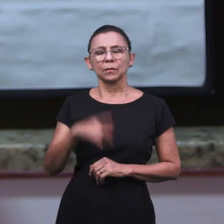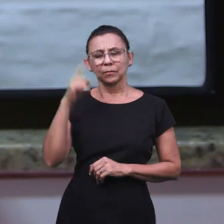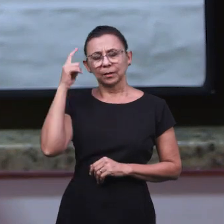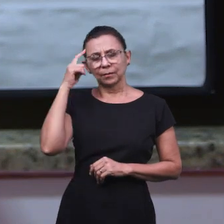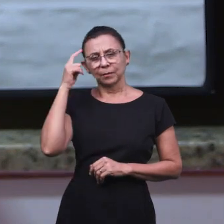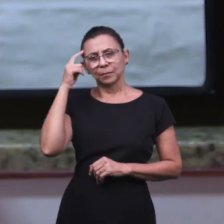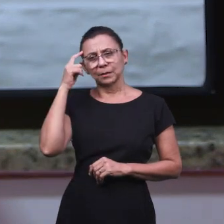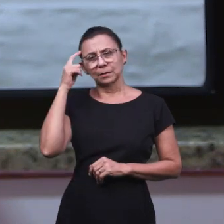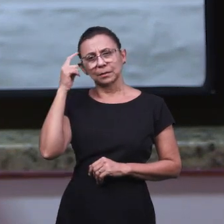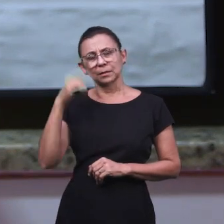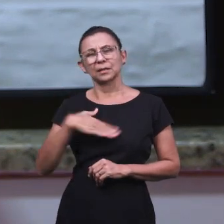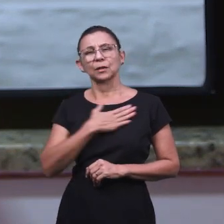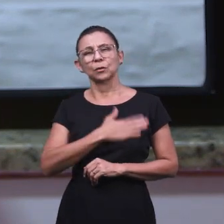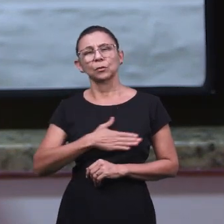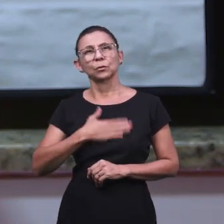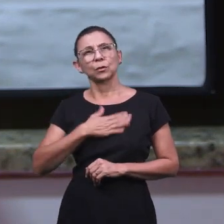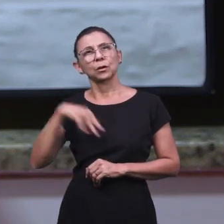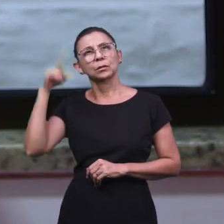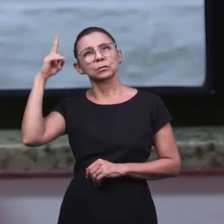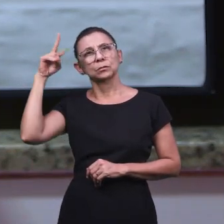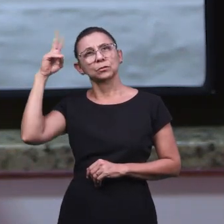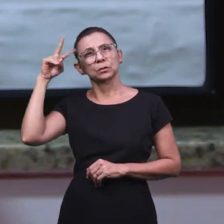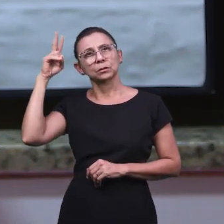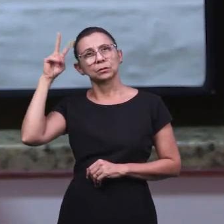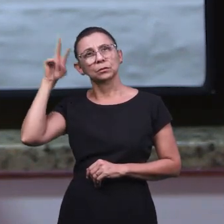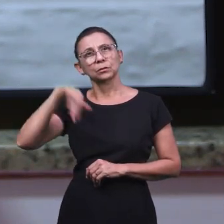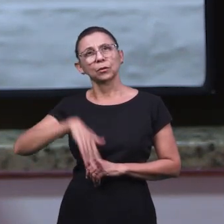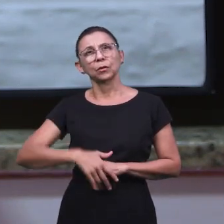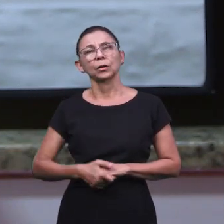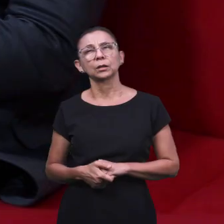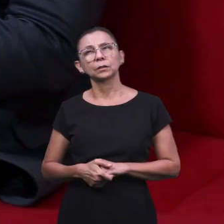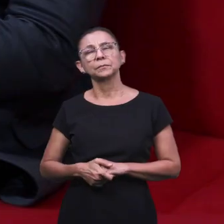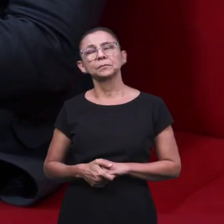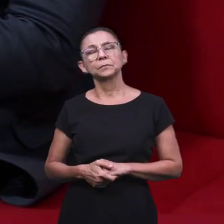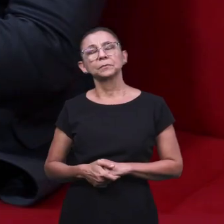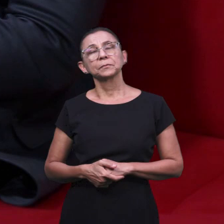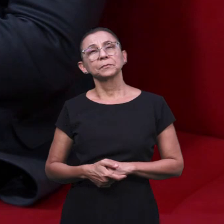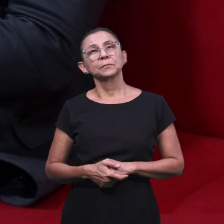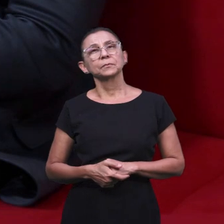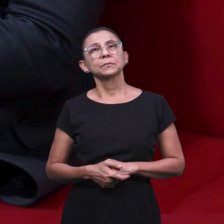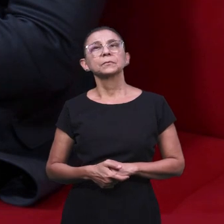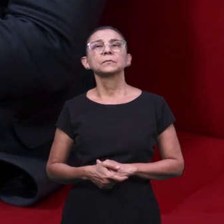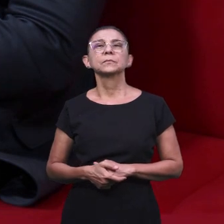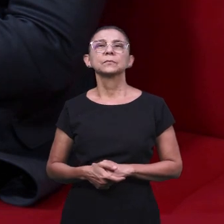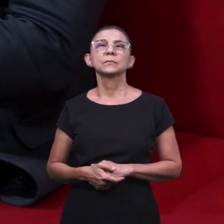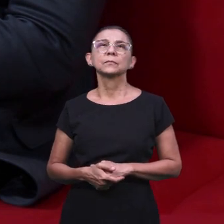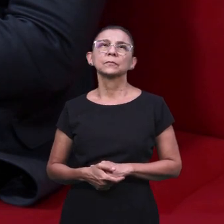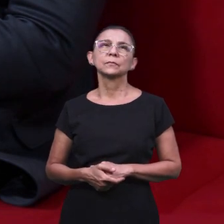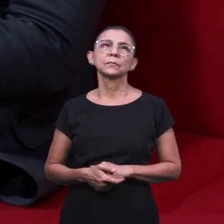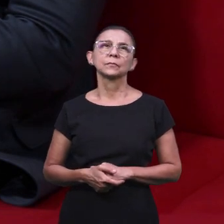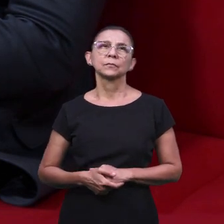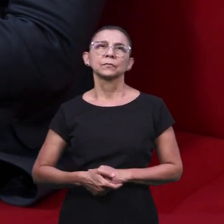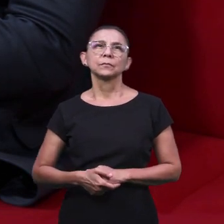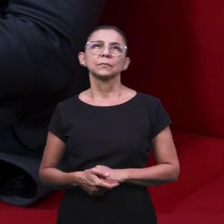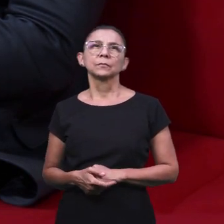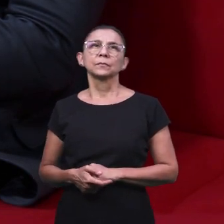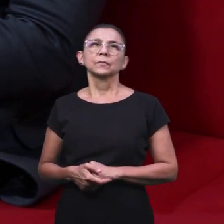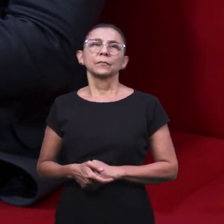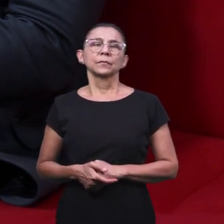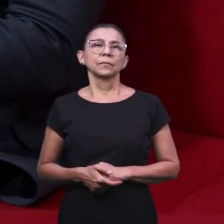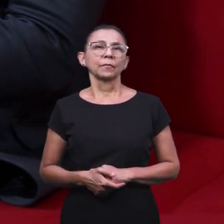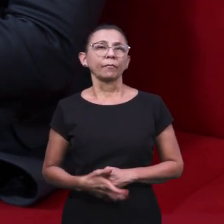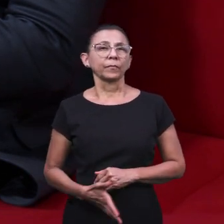gosto de história, valeu por aí também, de eu começar a pensar. E o fato de ser organista, né, que